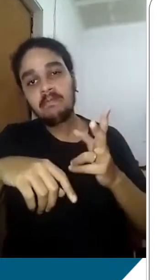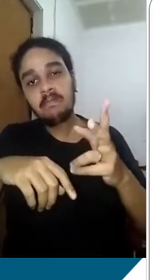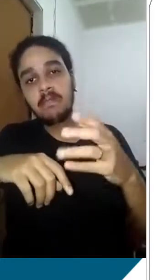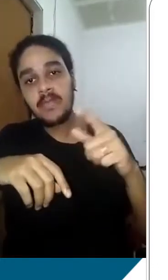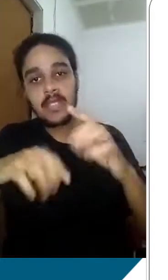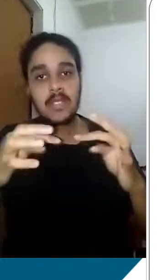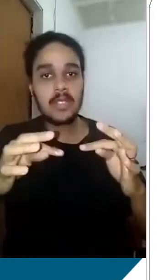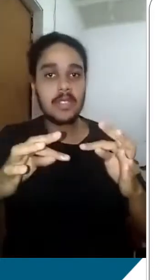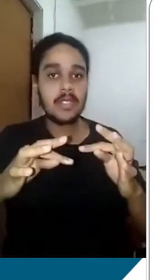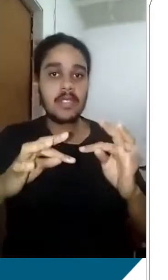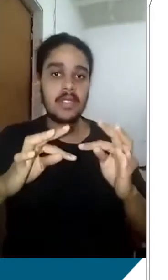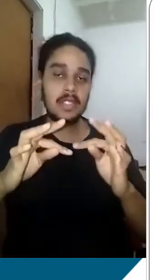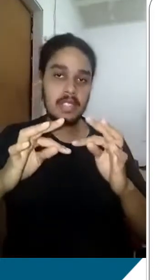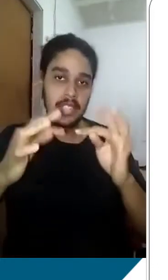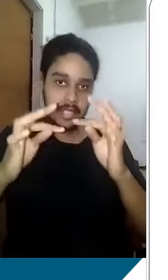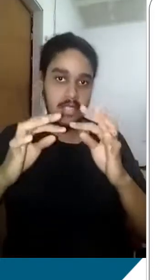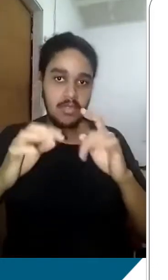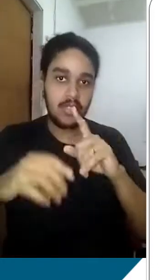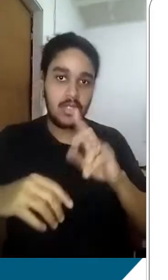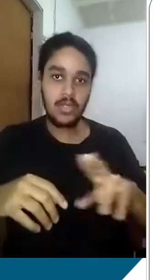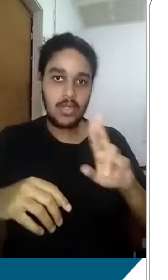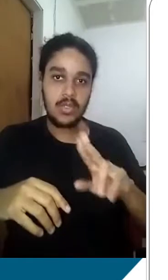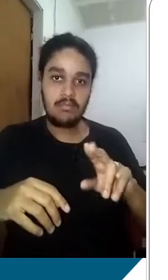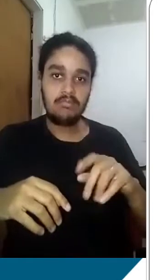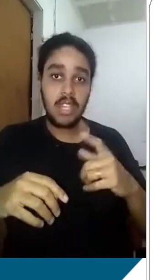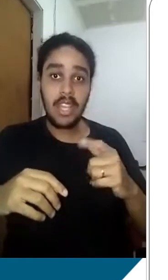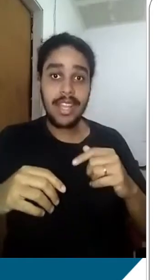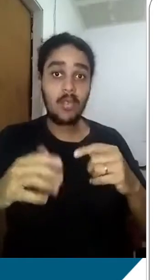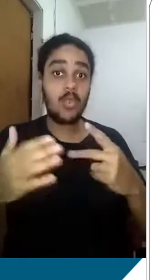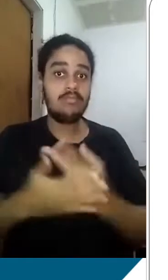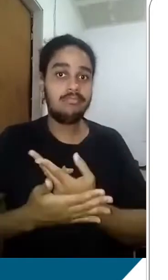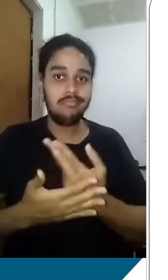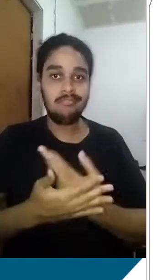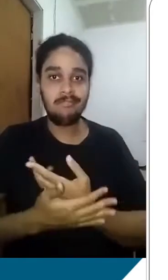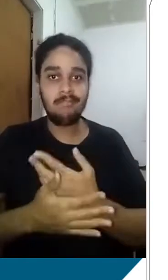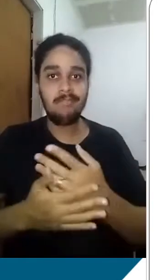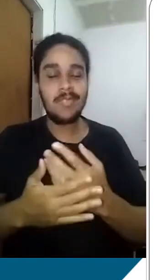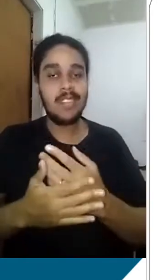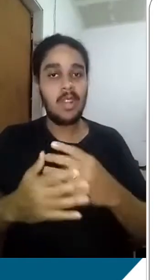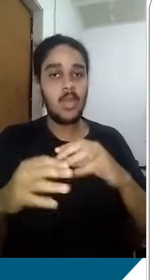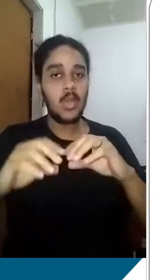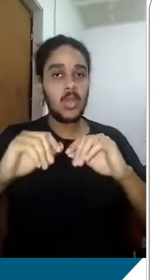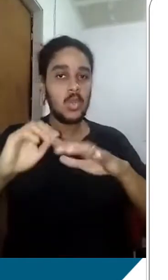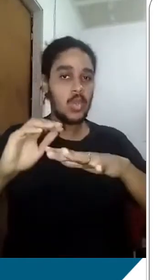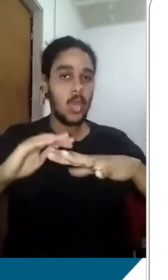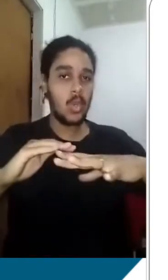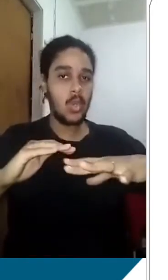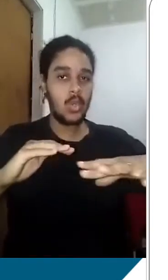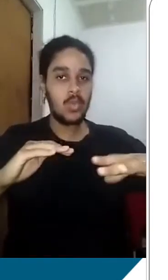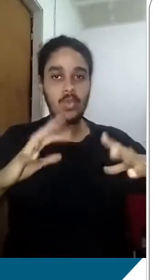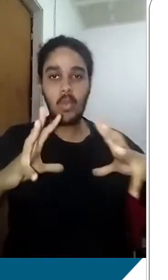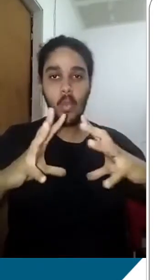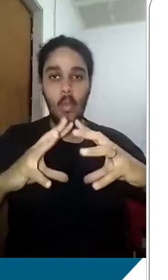essa técnica de você fazer queimadas sucessivas acaba esgotando o solo, retirando